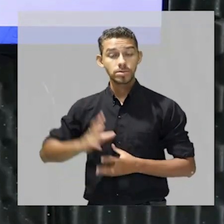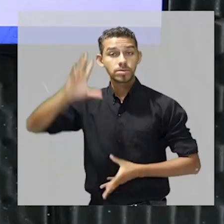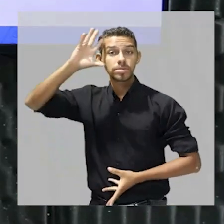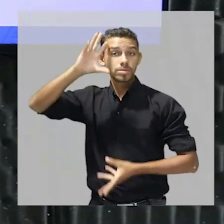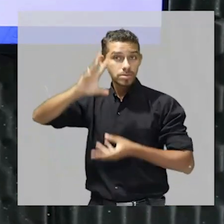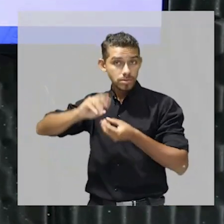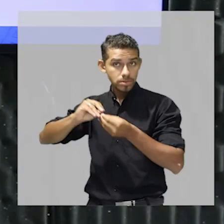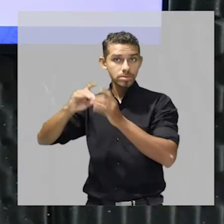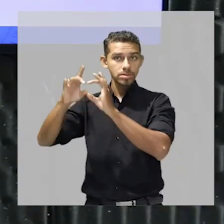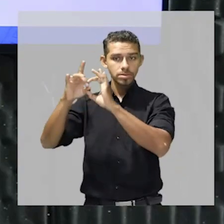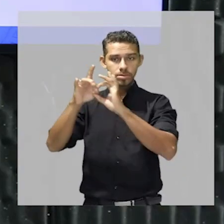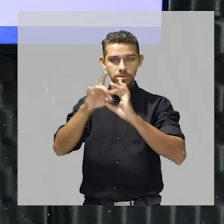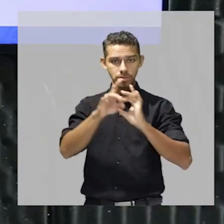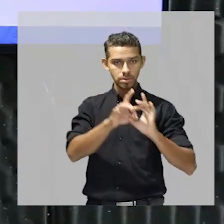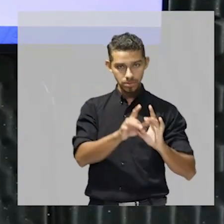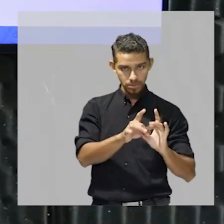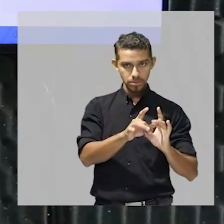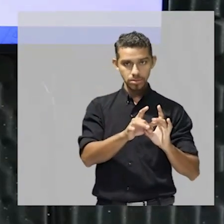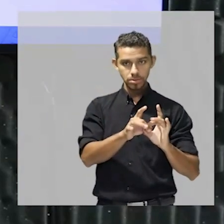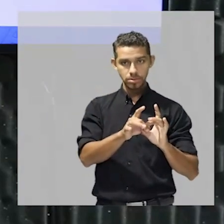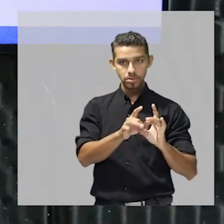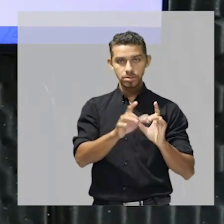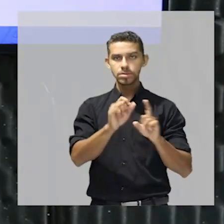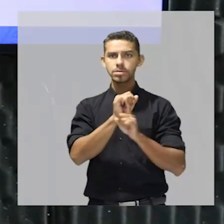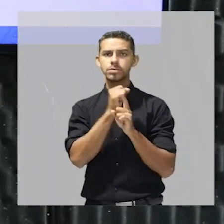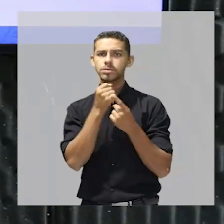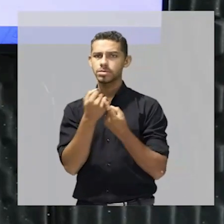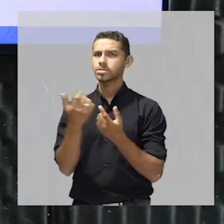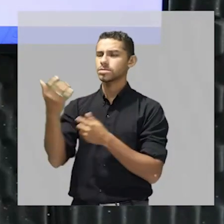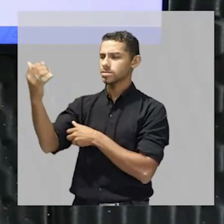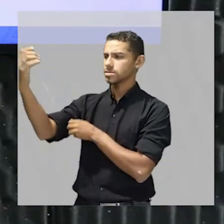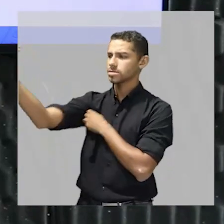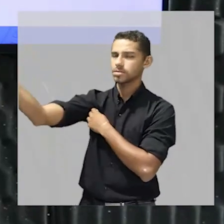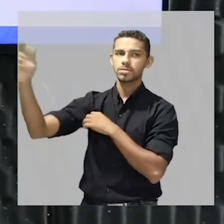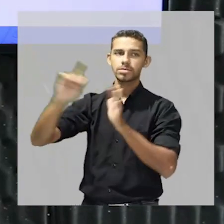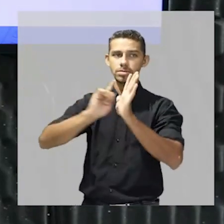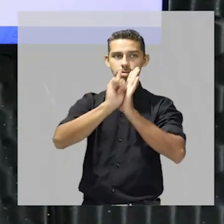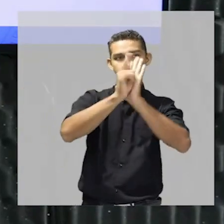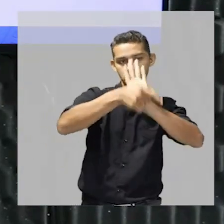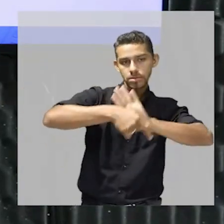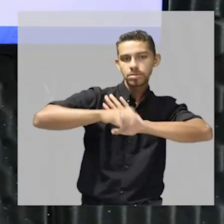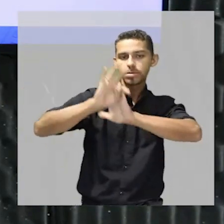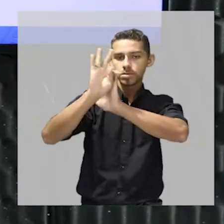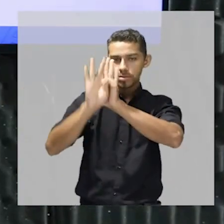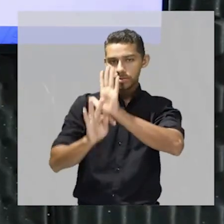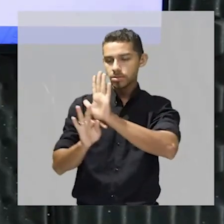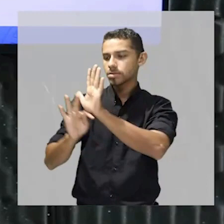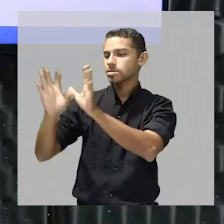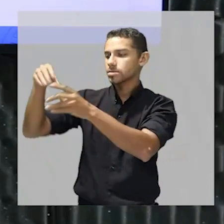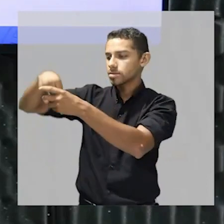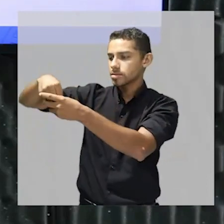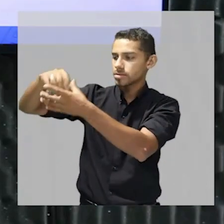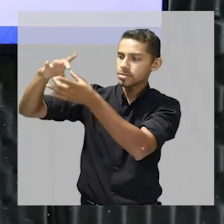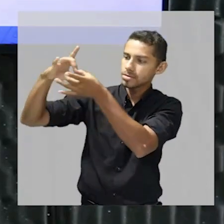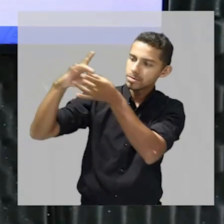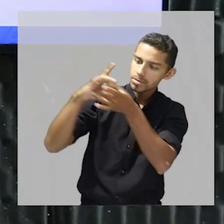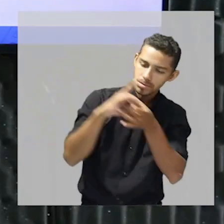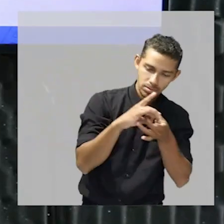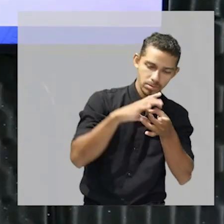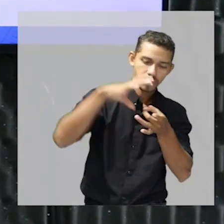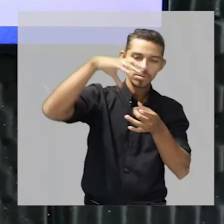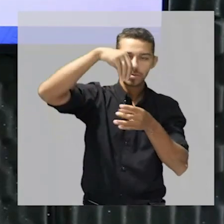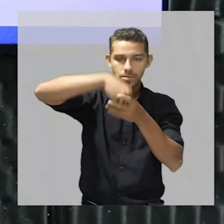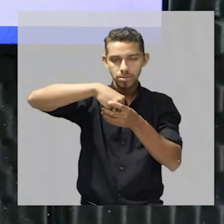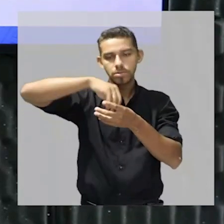o contexto social de novo falando contexto Mas as aulas não são de gêneros textuais gente com texto faz parte de tudo não